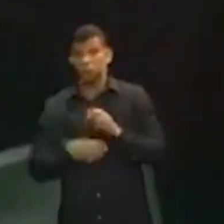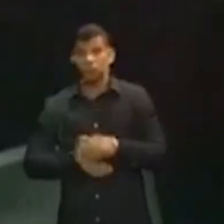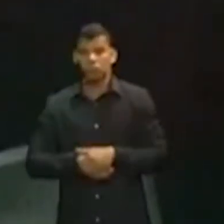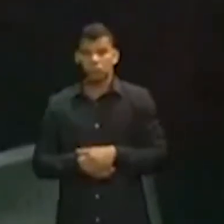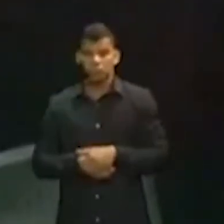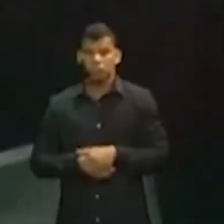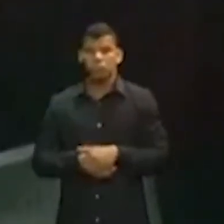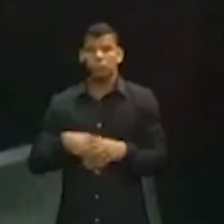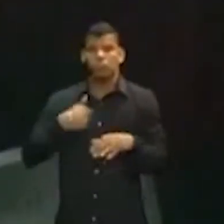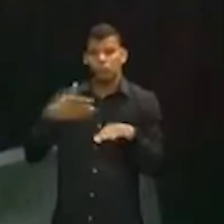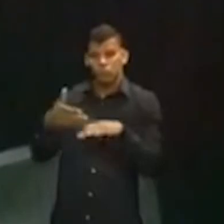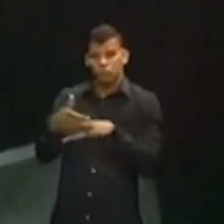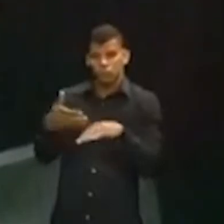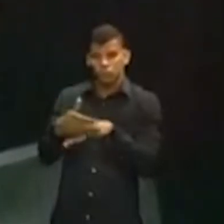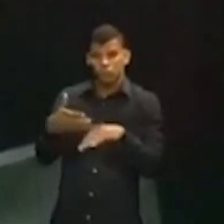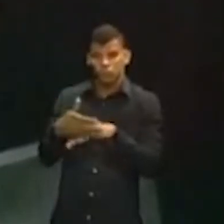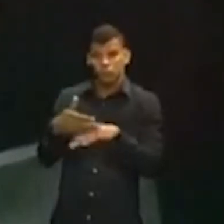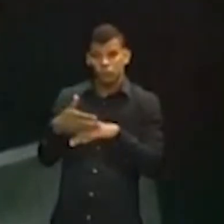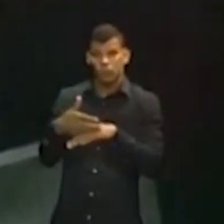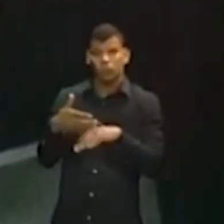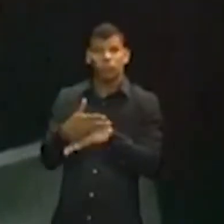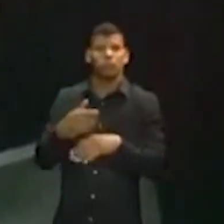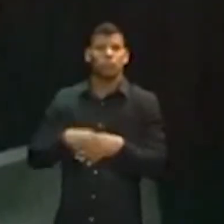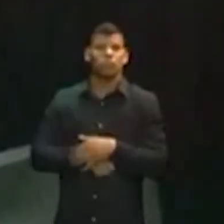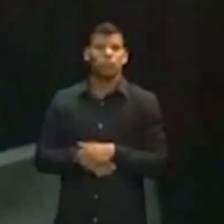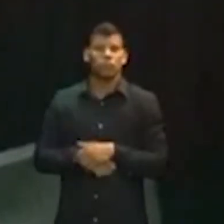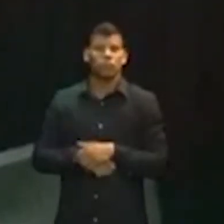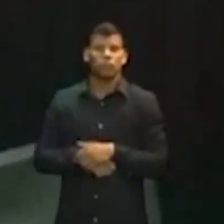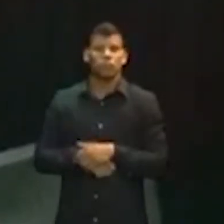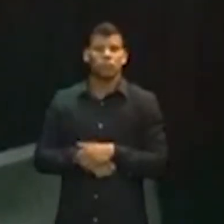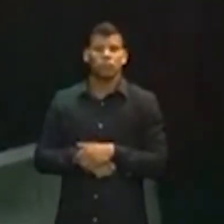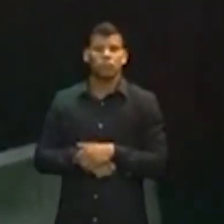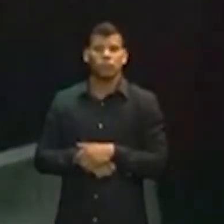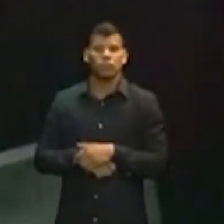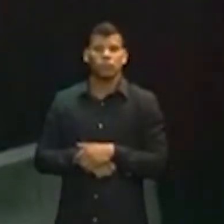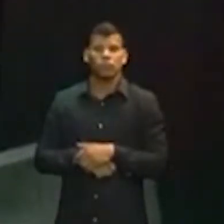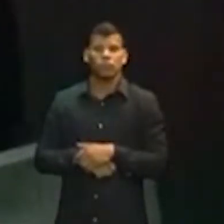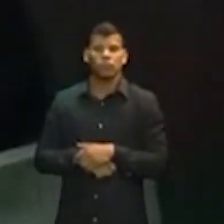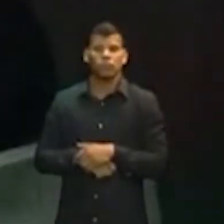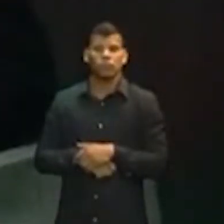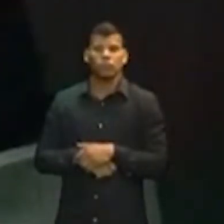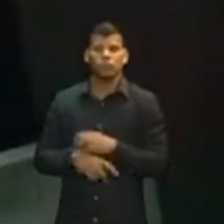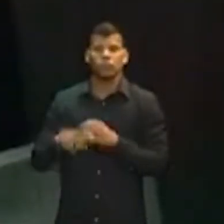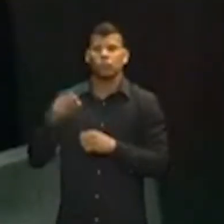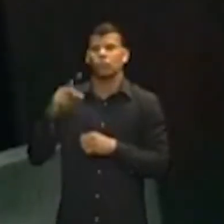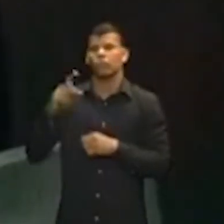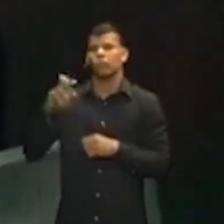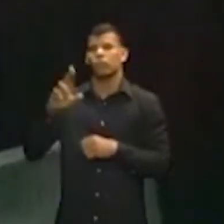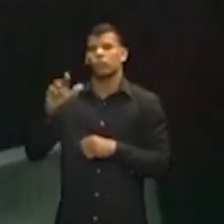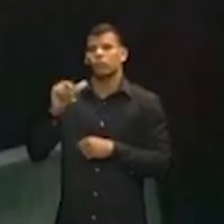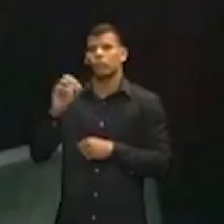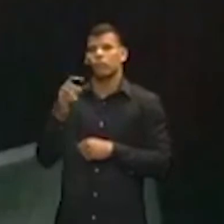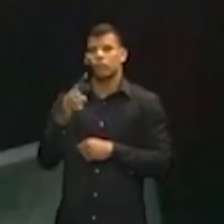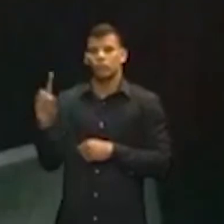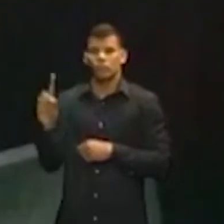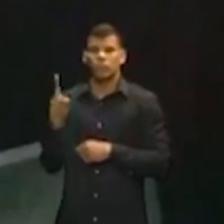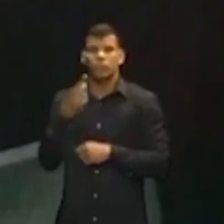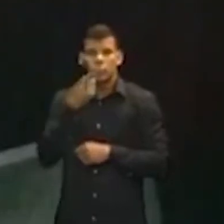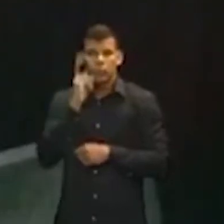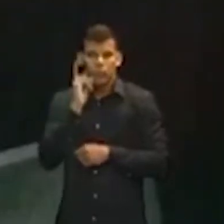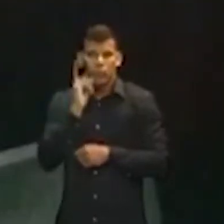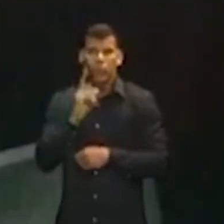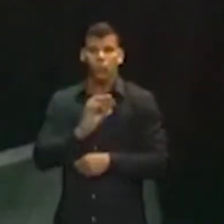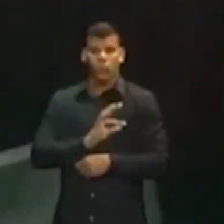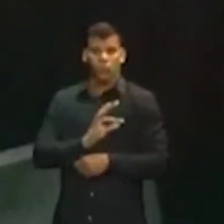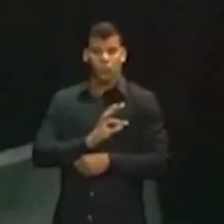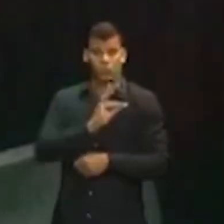e me manifestei, inclusive toquei fogo, né, na operação, que ninguém falava aqui, na operação de ontem da Polícia